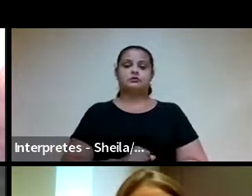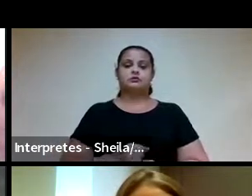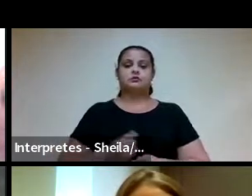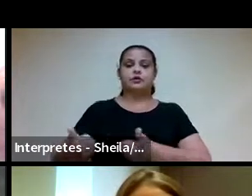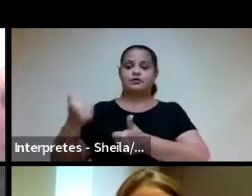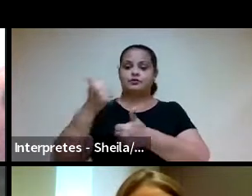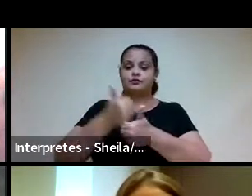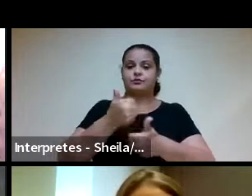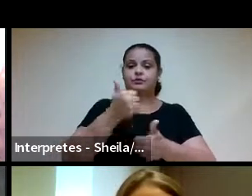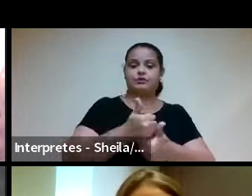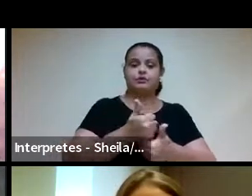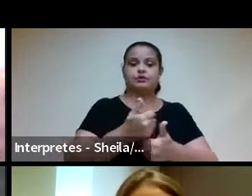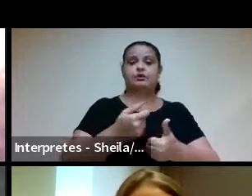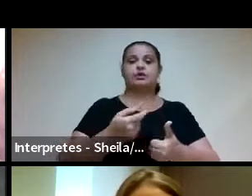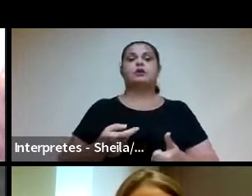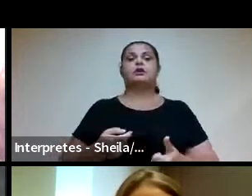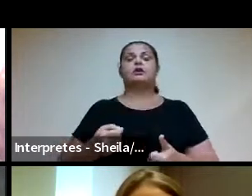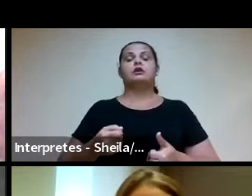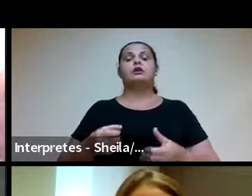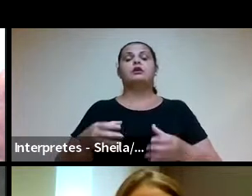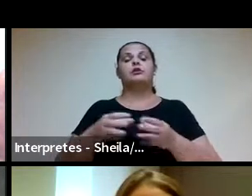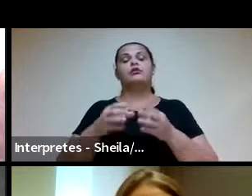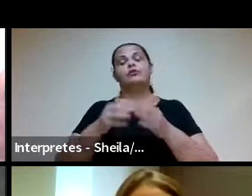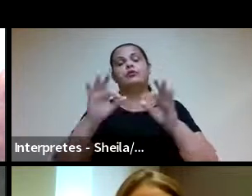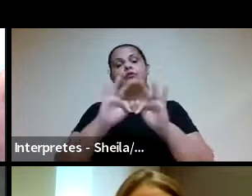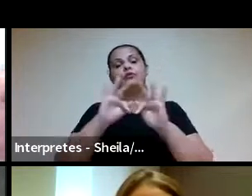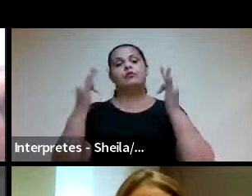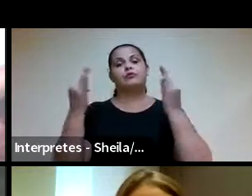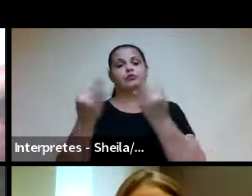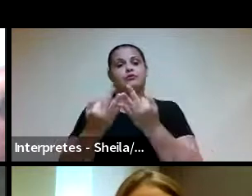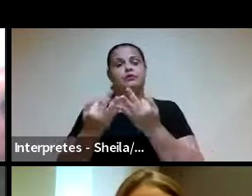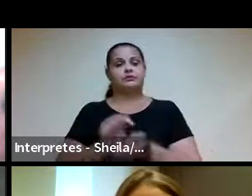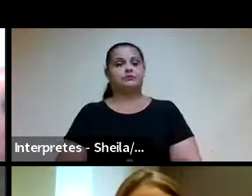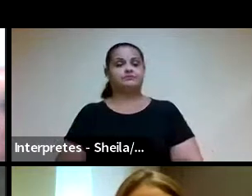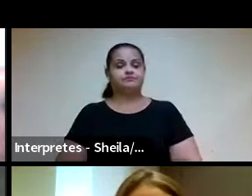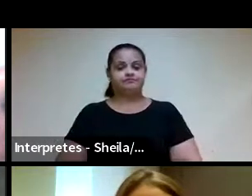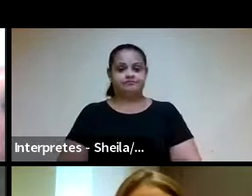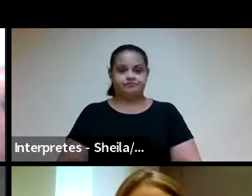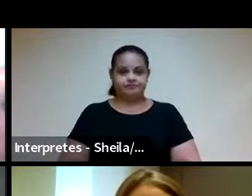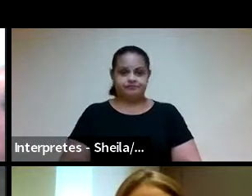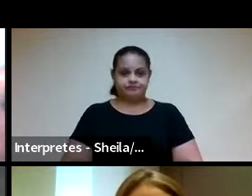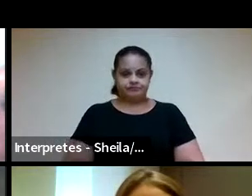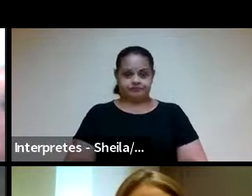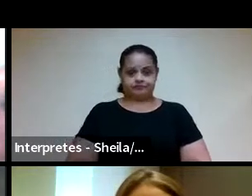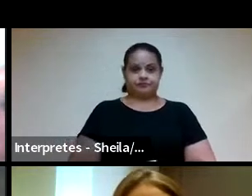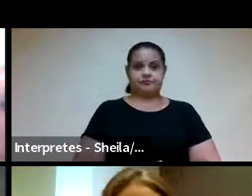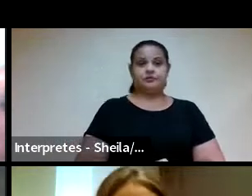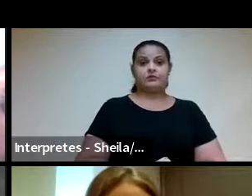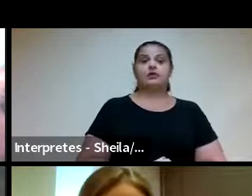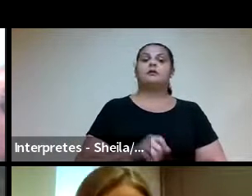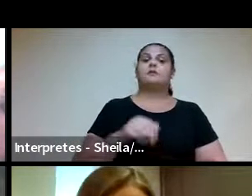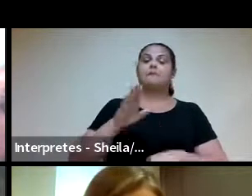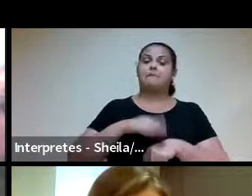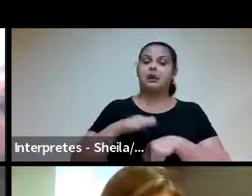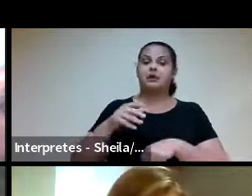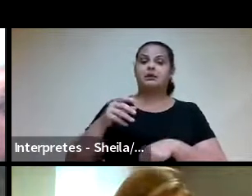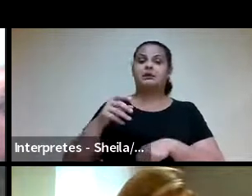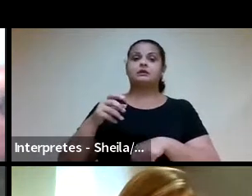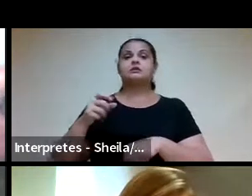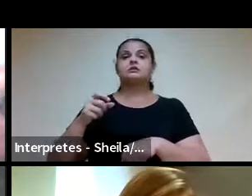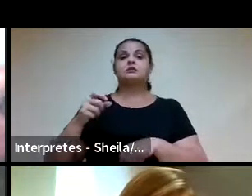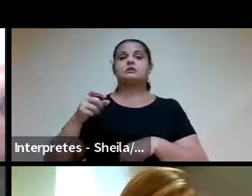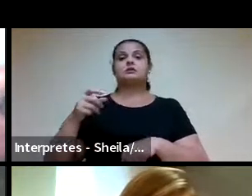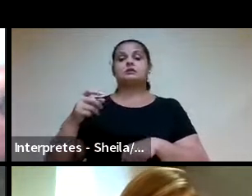que possuíssem com este um grau de parentesco de segundo grau, mas sim de terceiro grau.